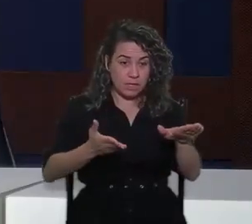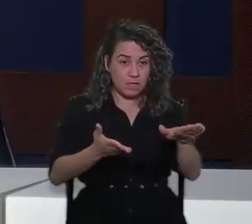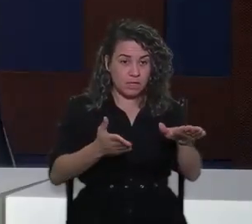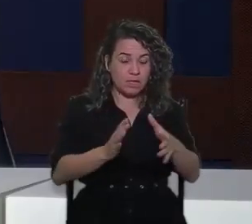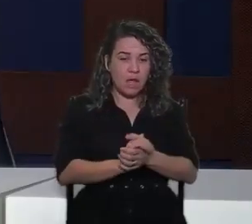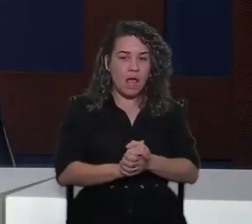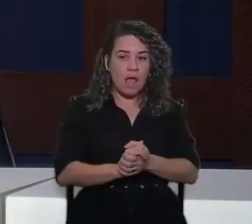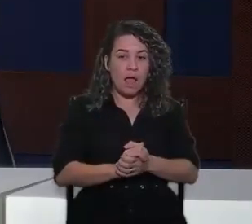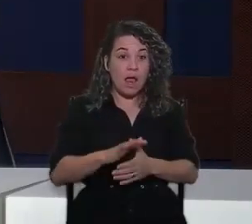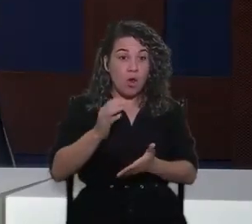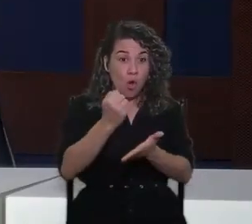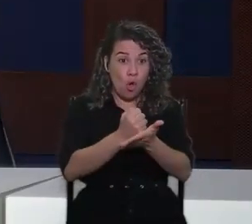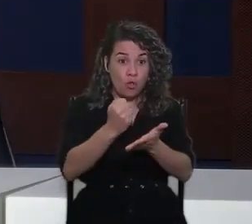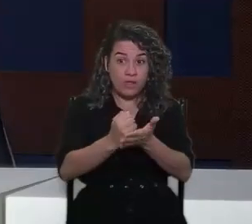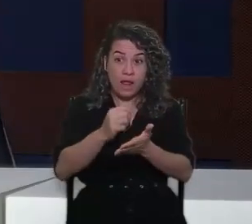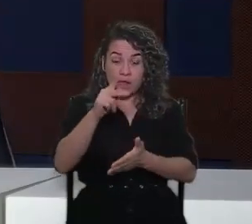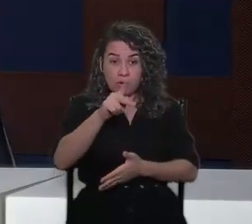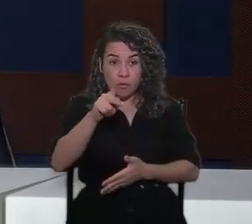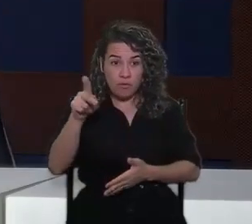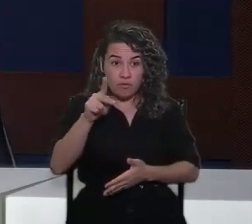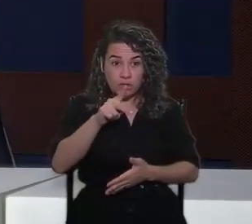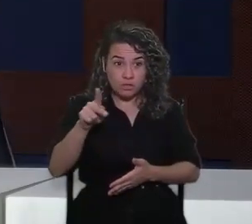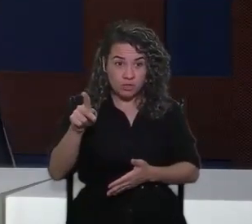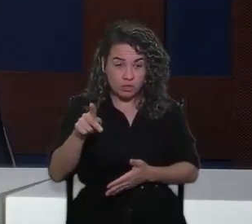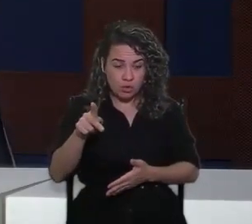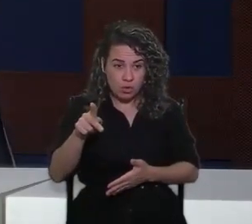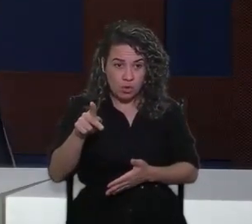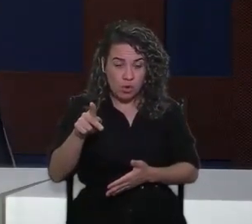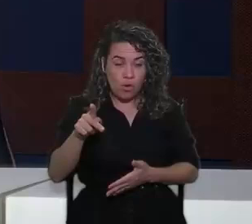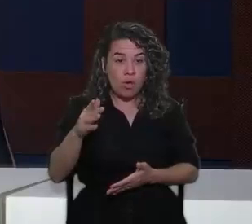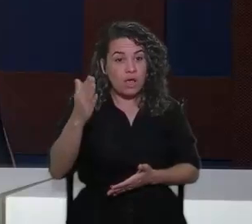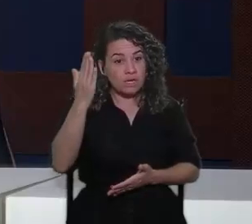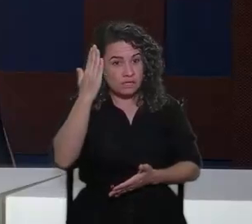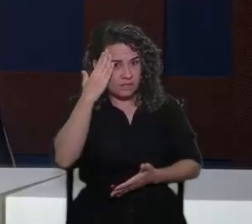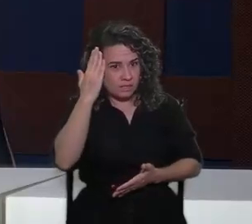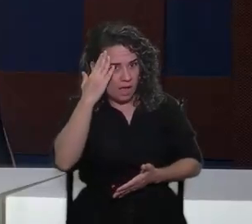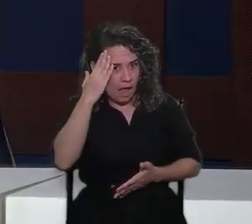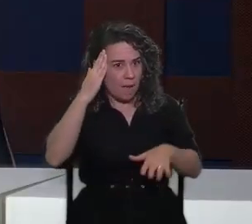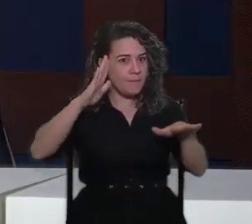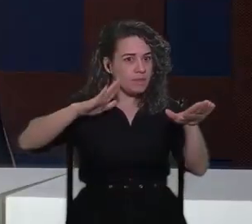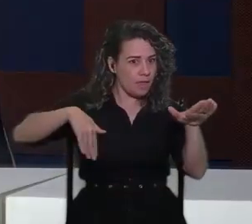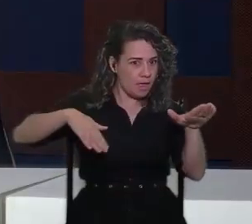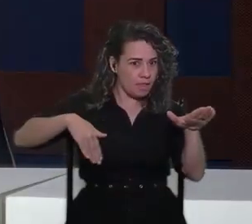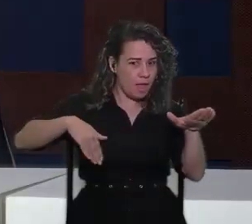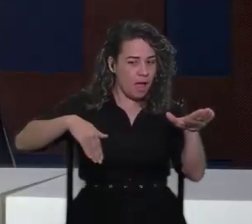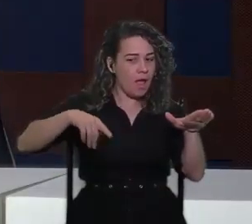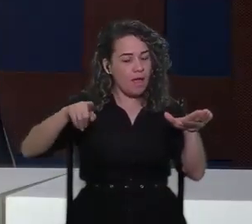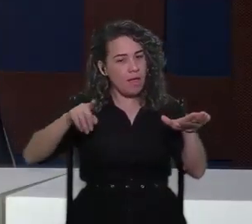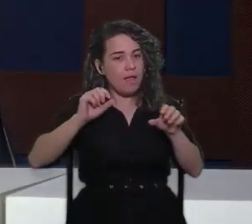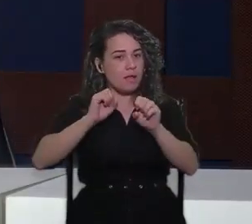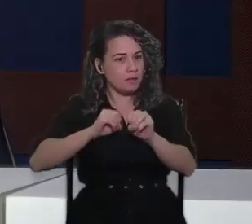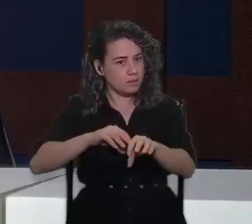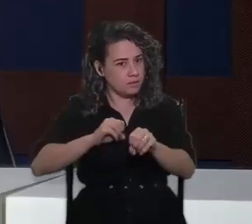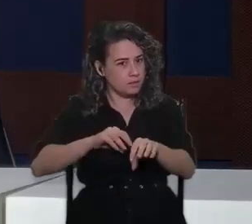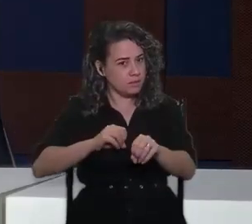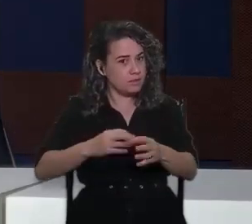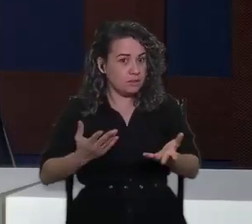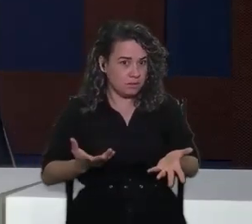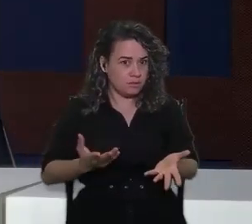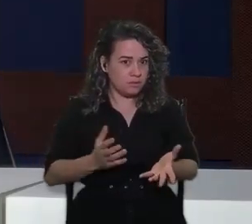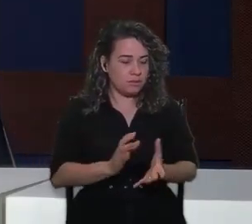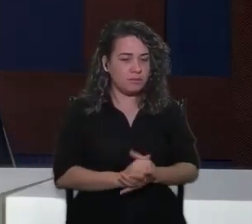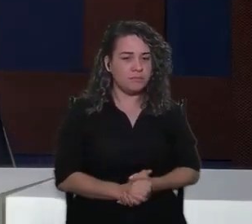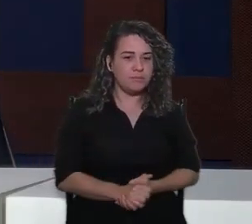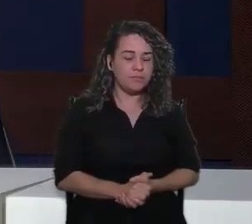eles contratam um professor que sabe nadar. Então, as escolas, quando contratam professores